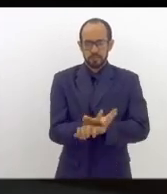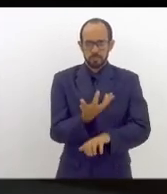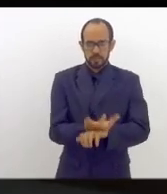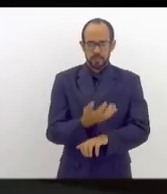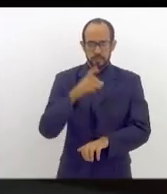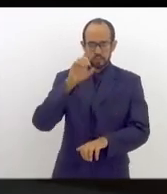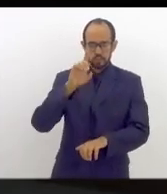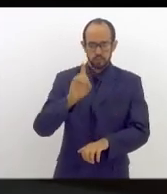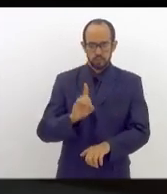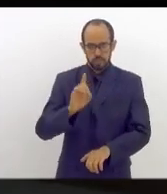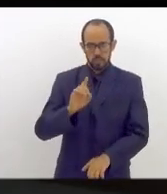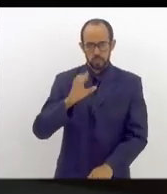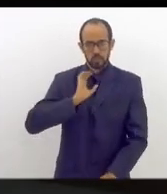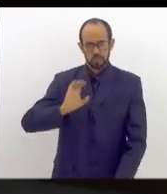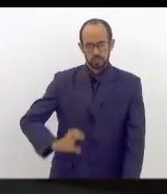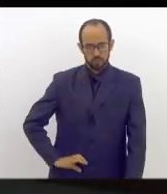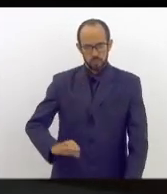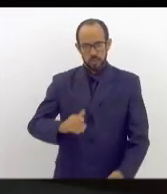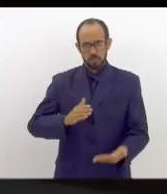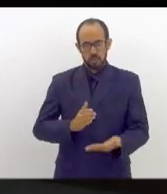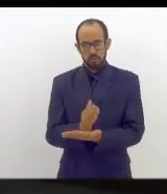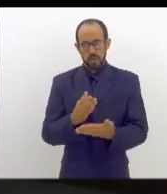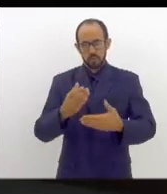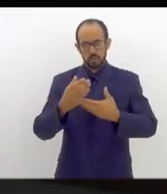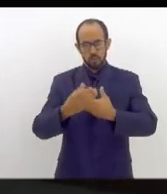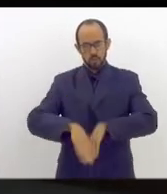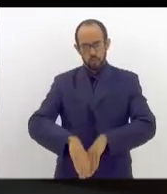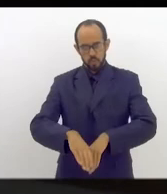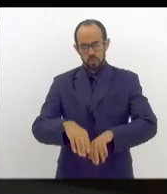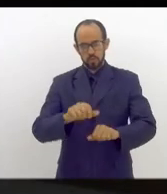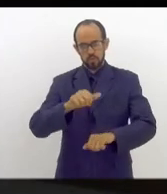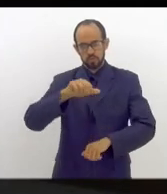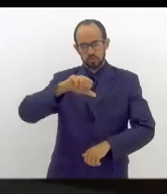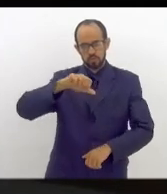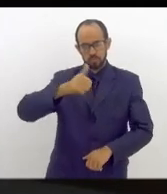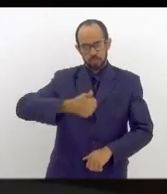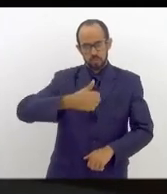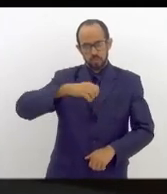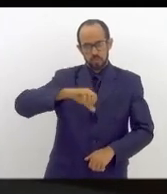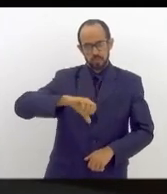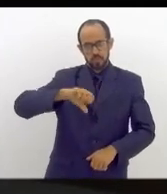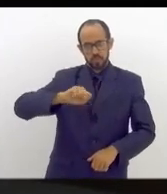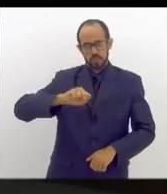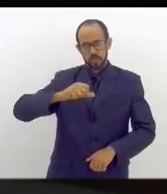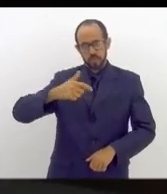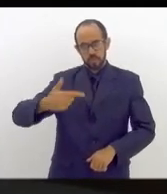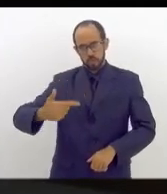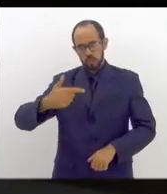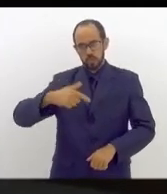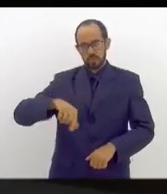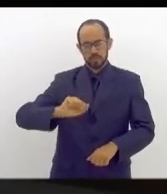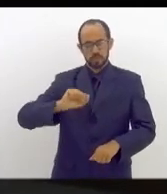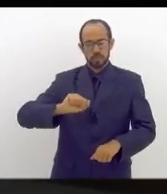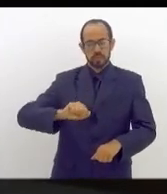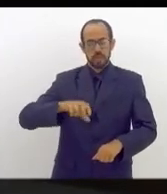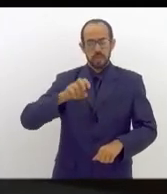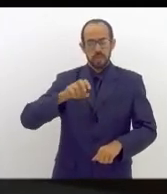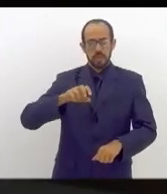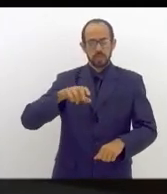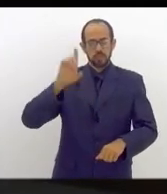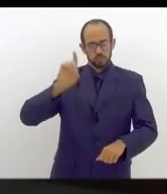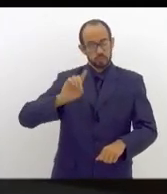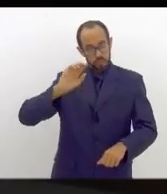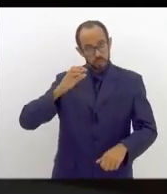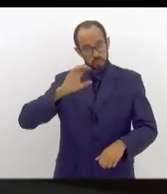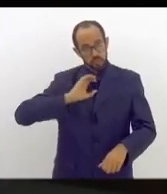Civil foi aprovado em concurso público de provas e títulos no ano de 1992 na cadeira de Direito Civil cumpriu